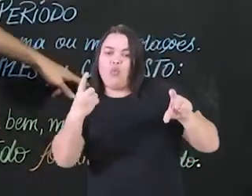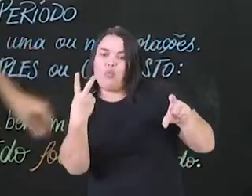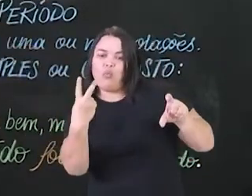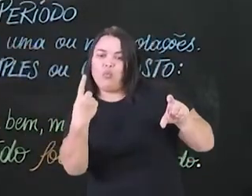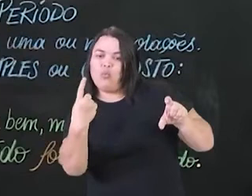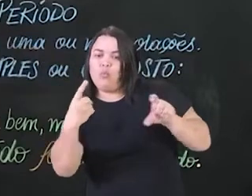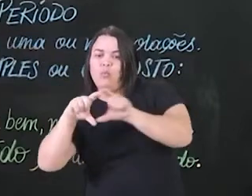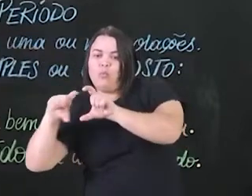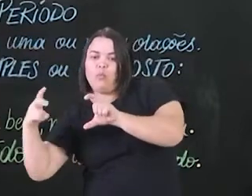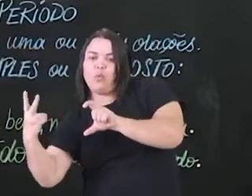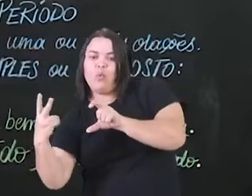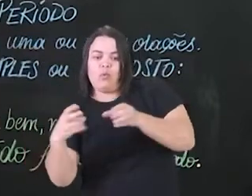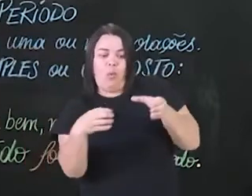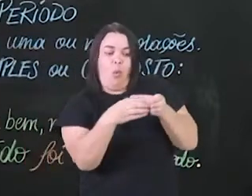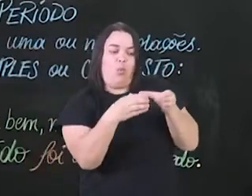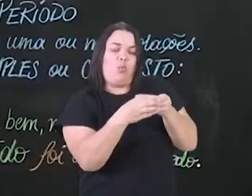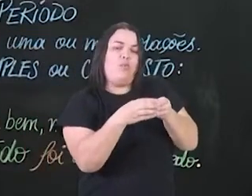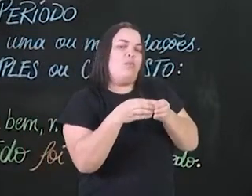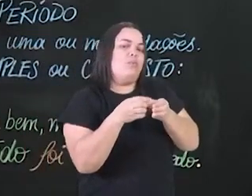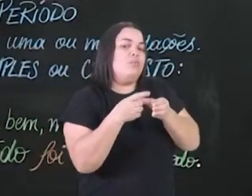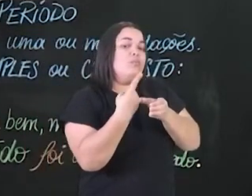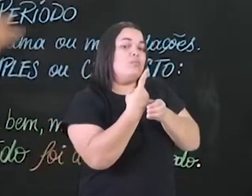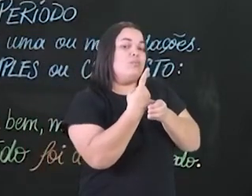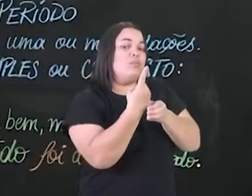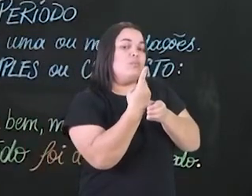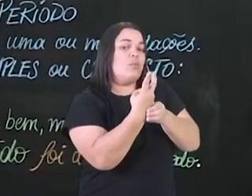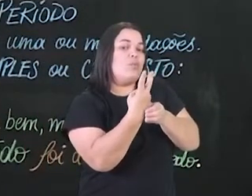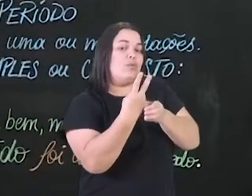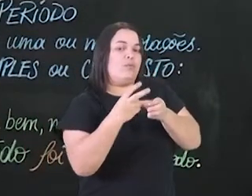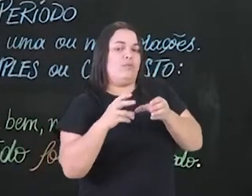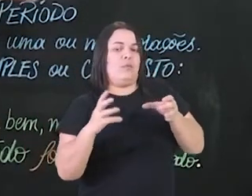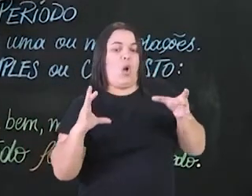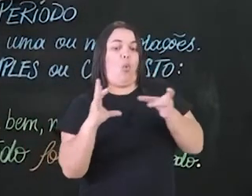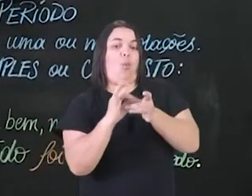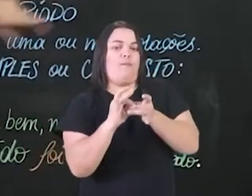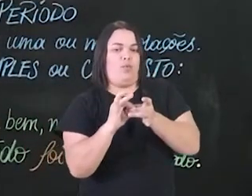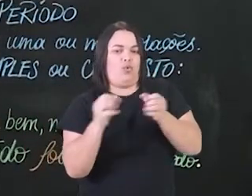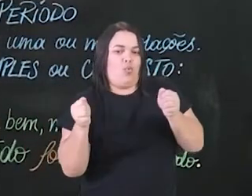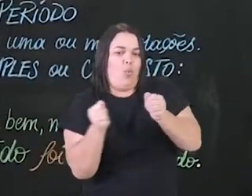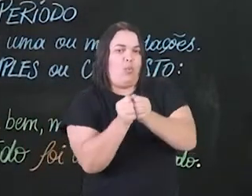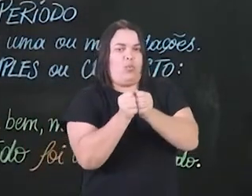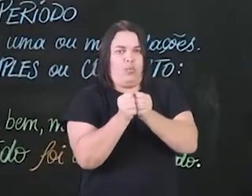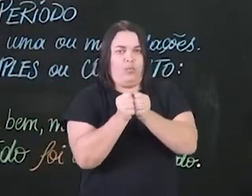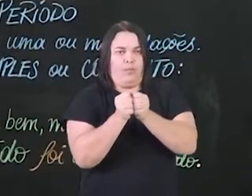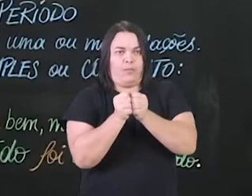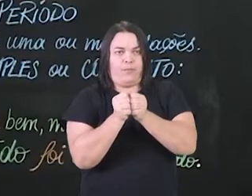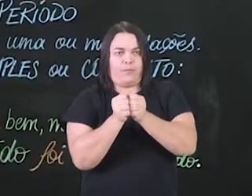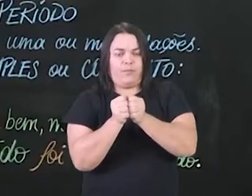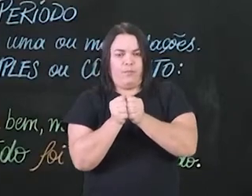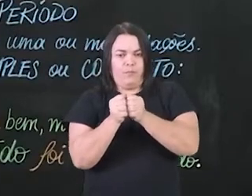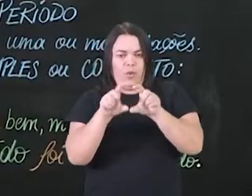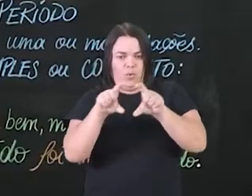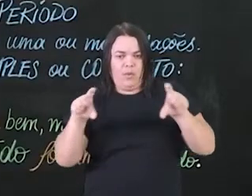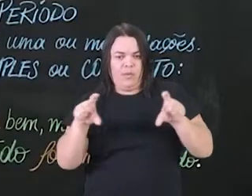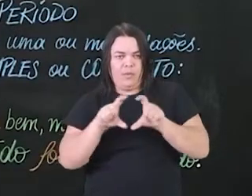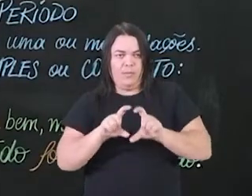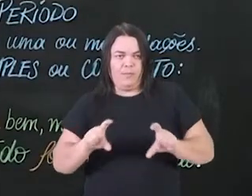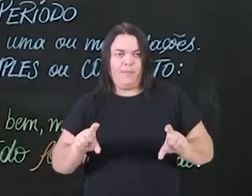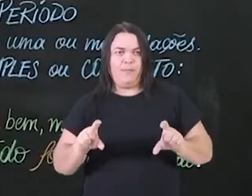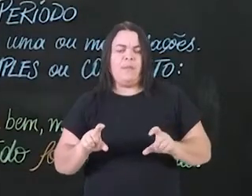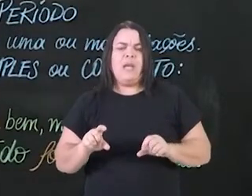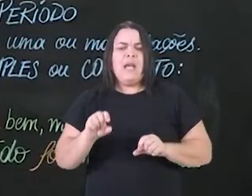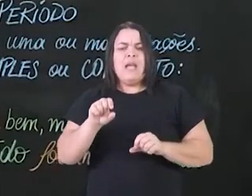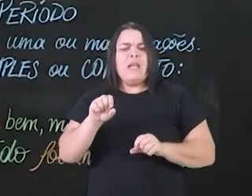período composto. Mesmo que não tenha dinheiro, só tenho uma ocorrência verbal aqui do